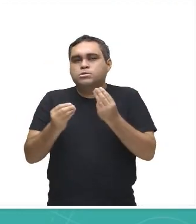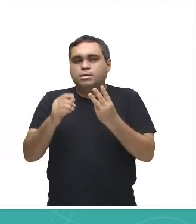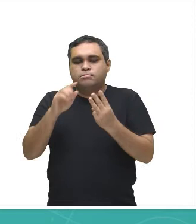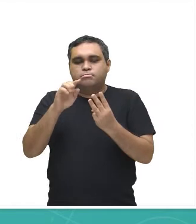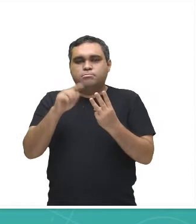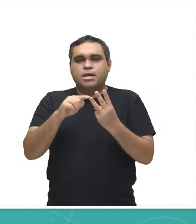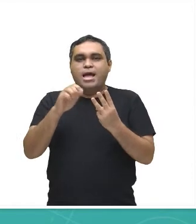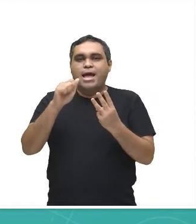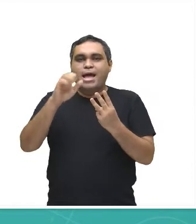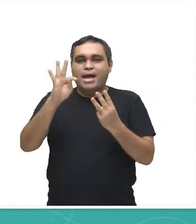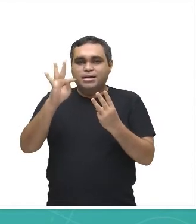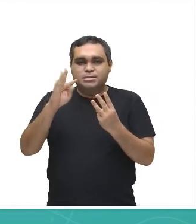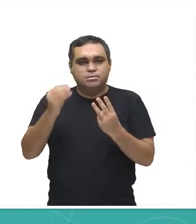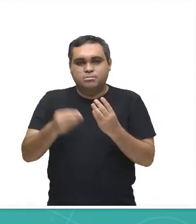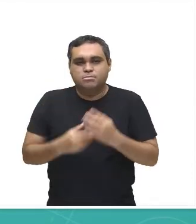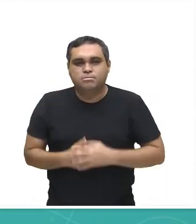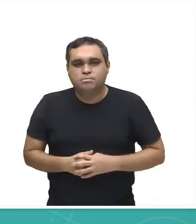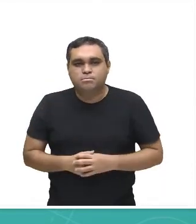let's go.